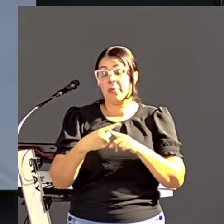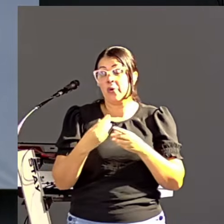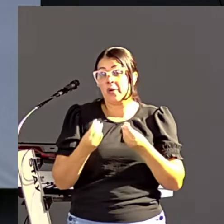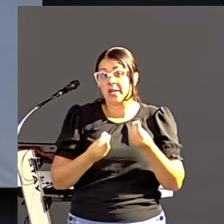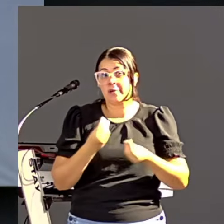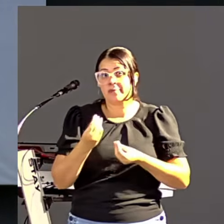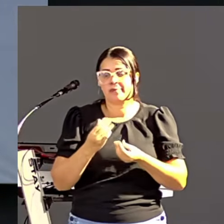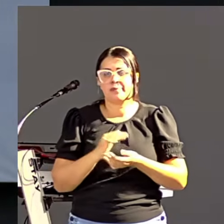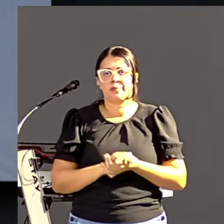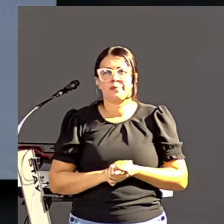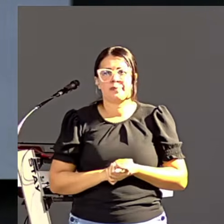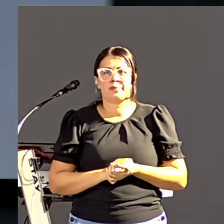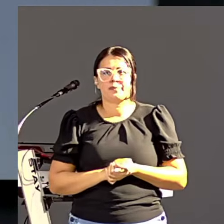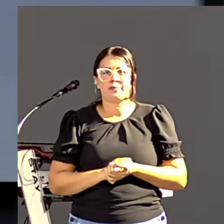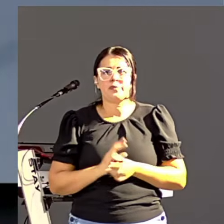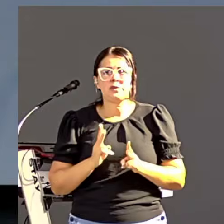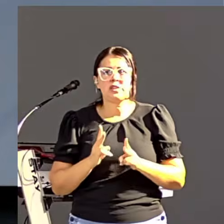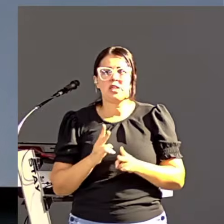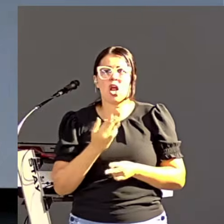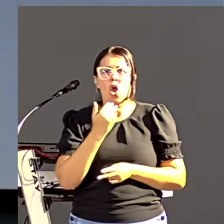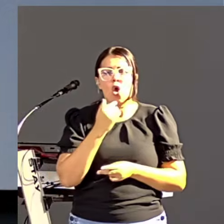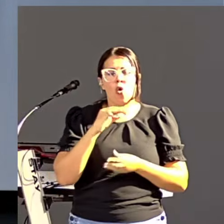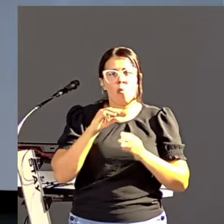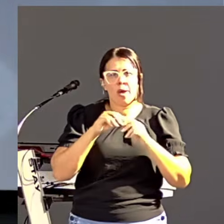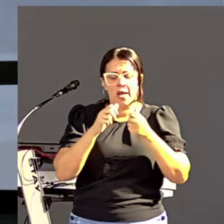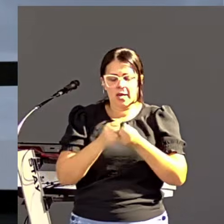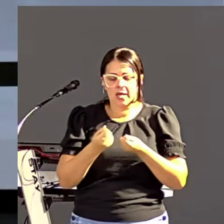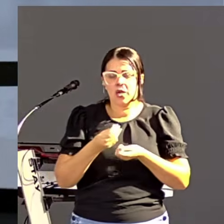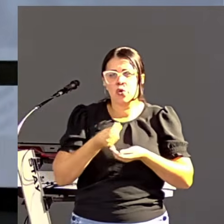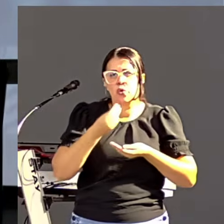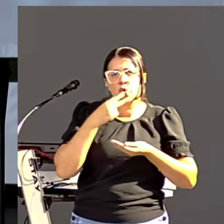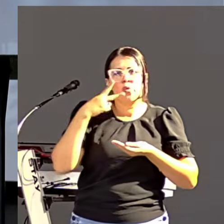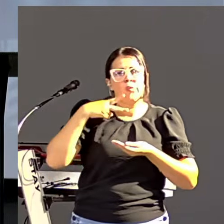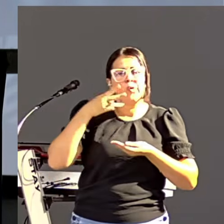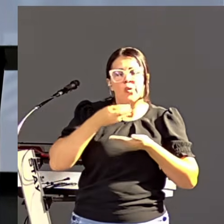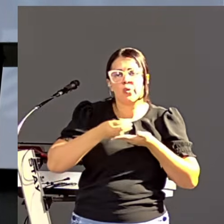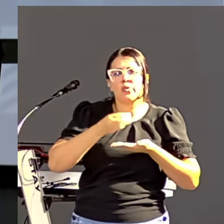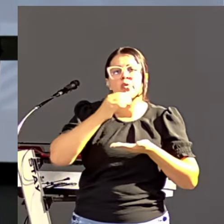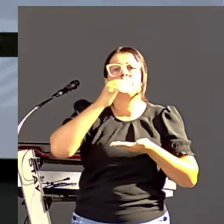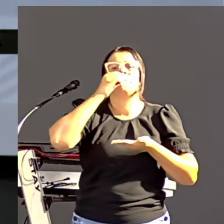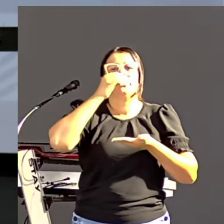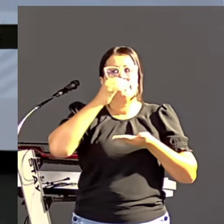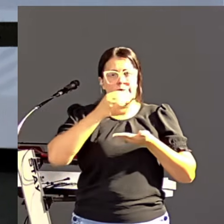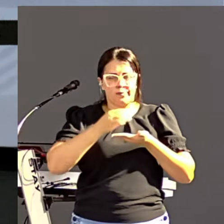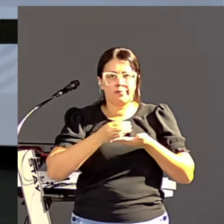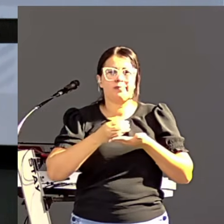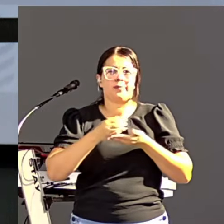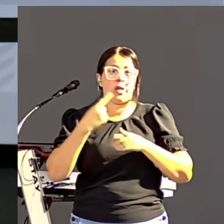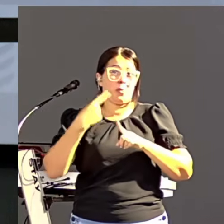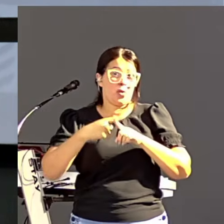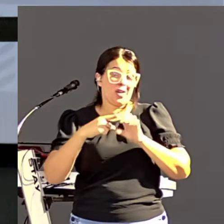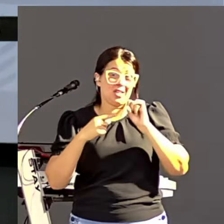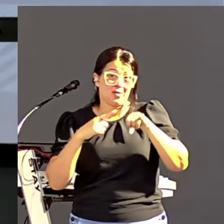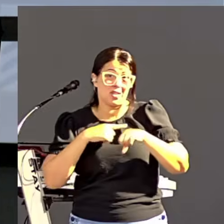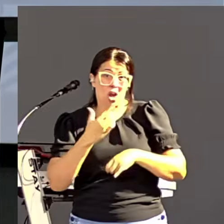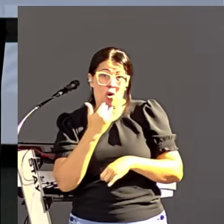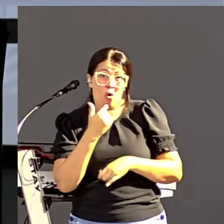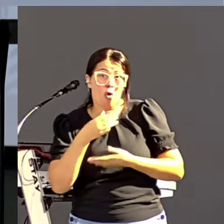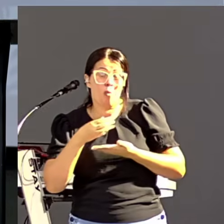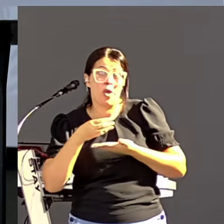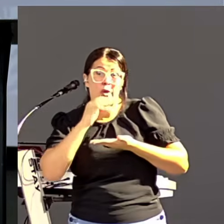mesmo. E assim coma deste pão e beba deste cálice. Pois quem come e